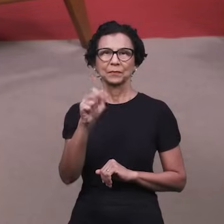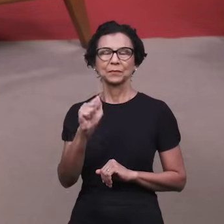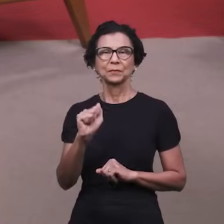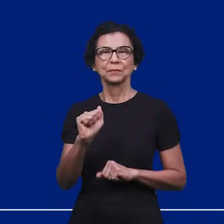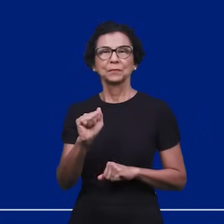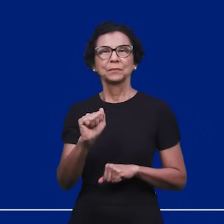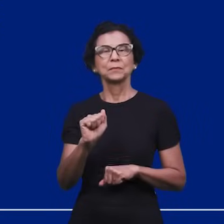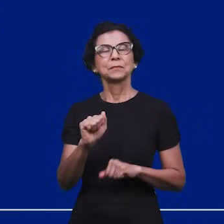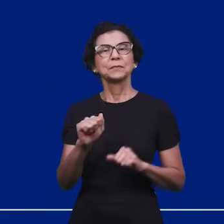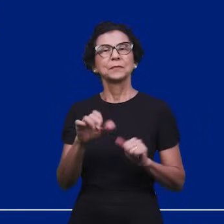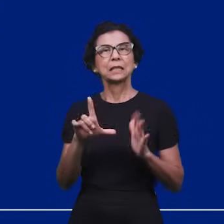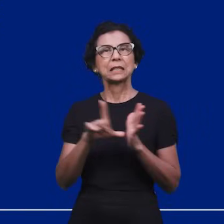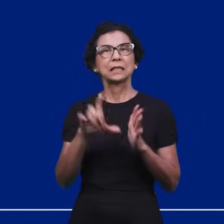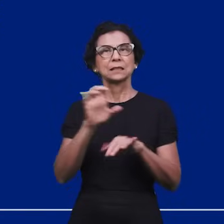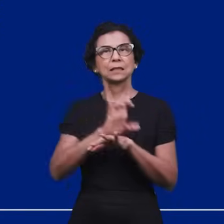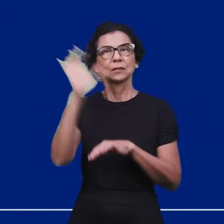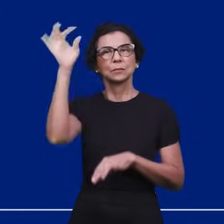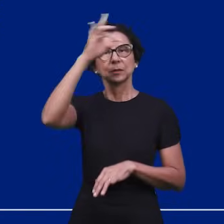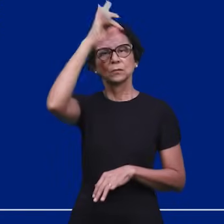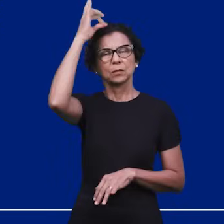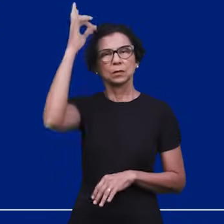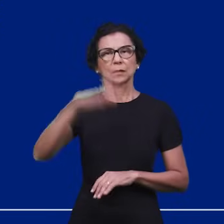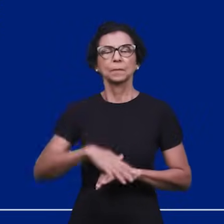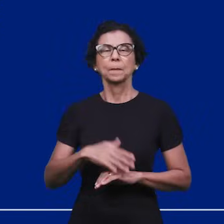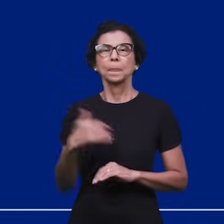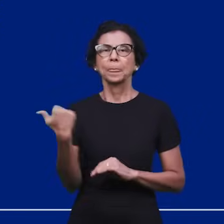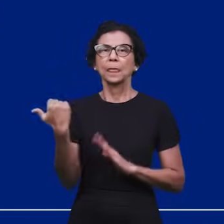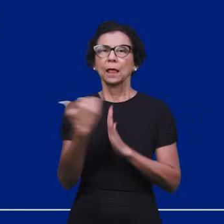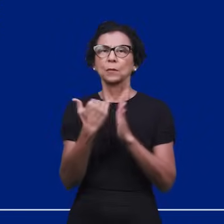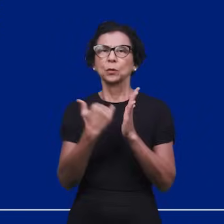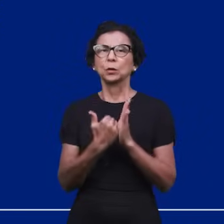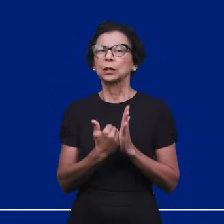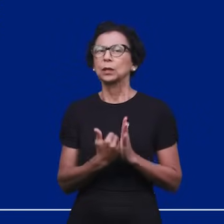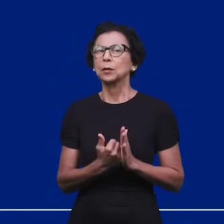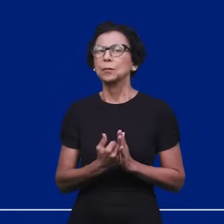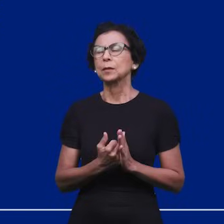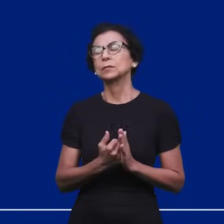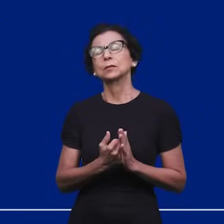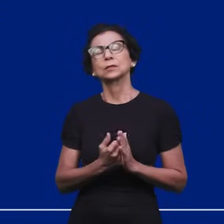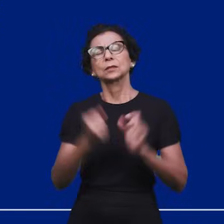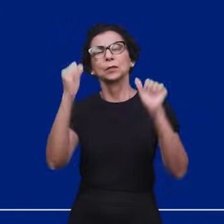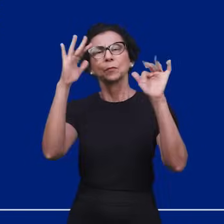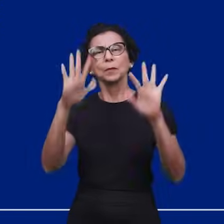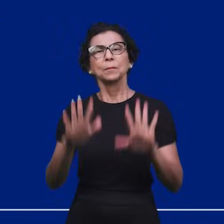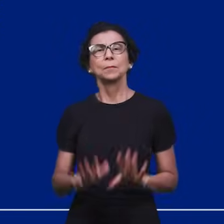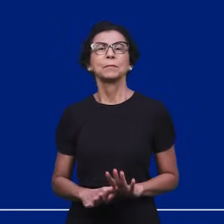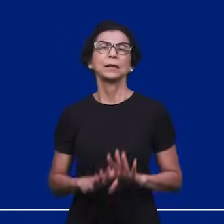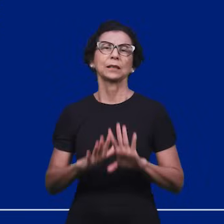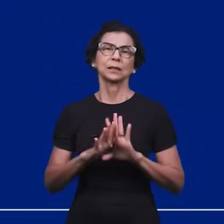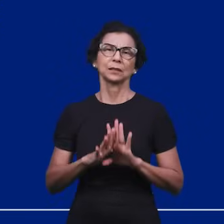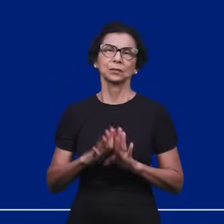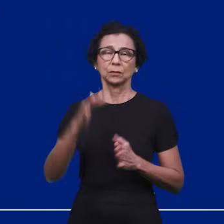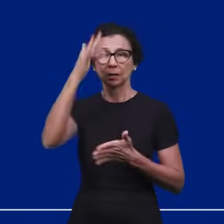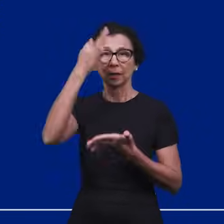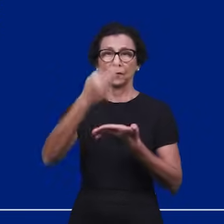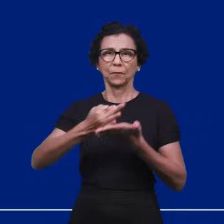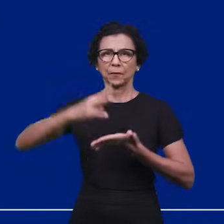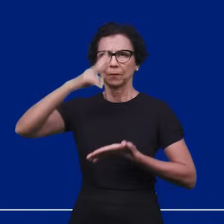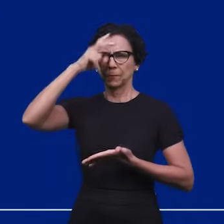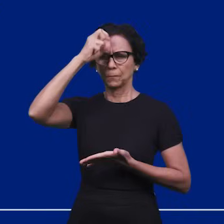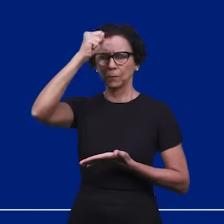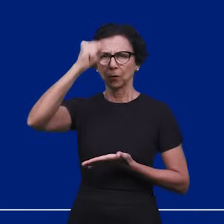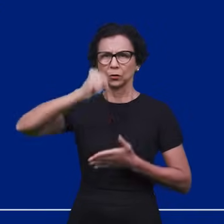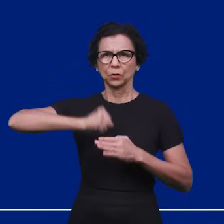seguinte mensagem: o programa tem sido um instrumento nas mãos de Deus, cujo conteúdo tem fortalecido nossa fé, nos alertando cada dia para o